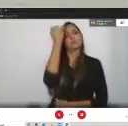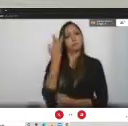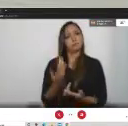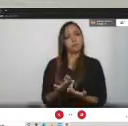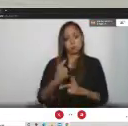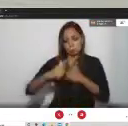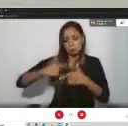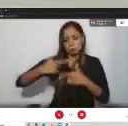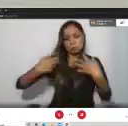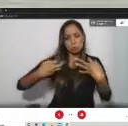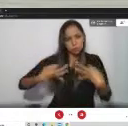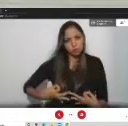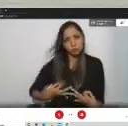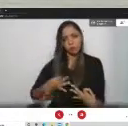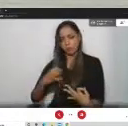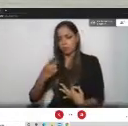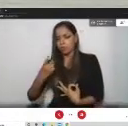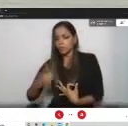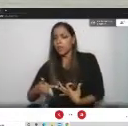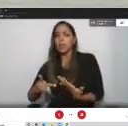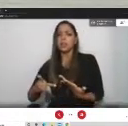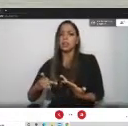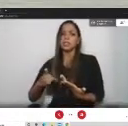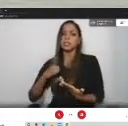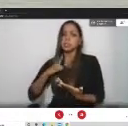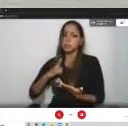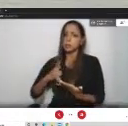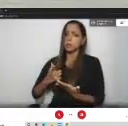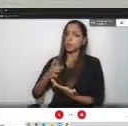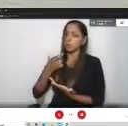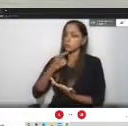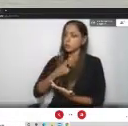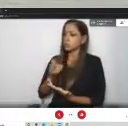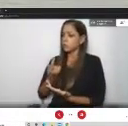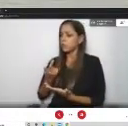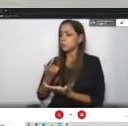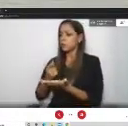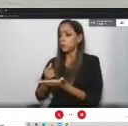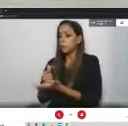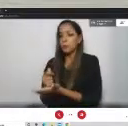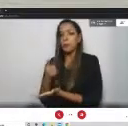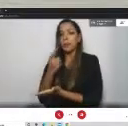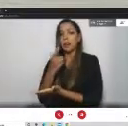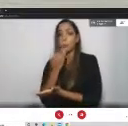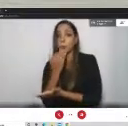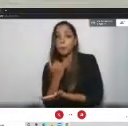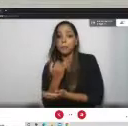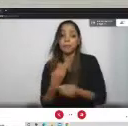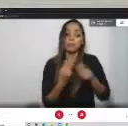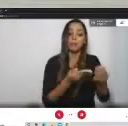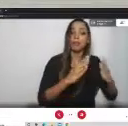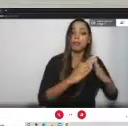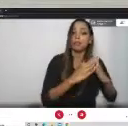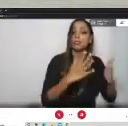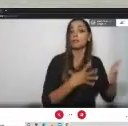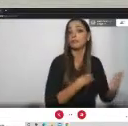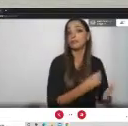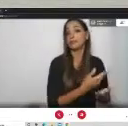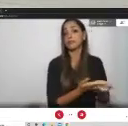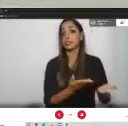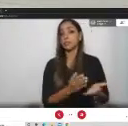para os seus filhos. Como é que vão ficar esses pais de família? Só o que a gente está vendo aí é pais de família,